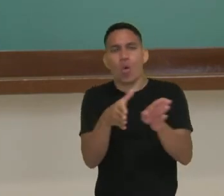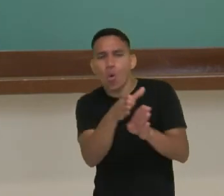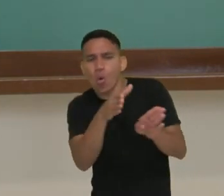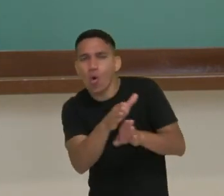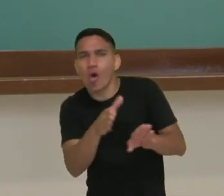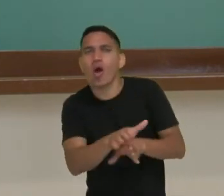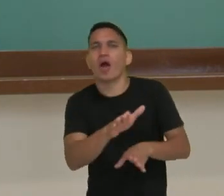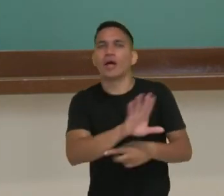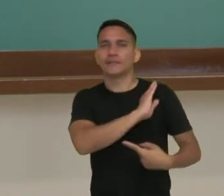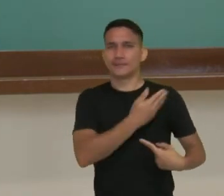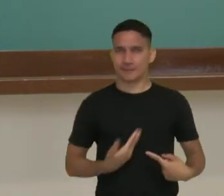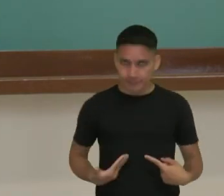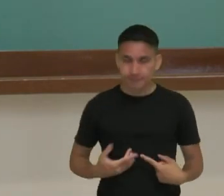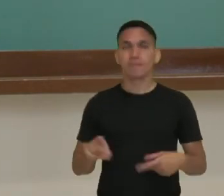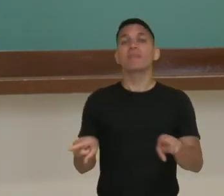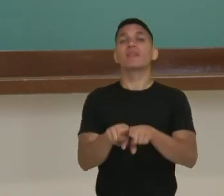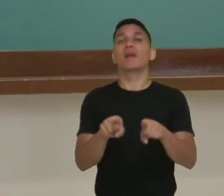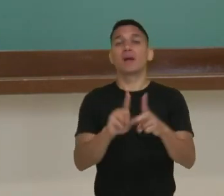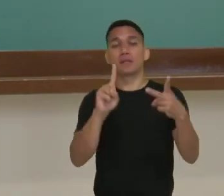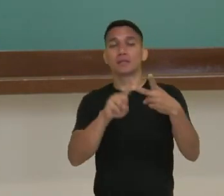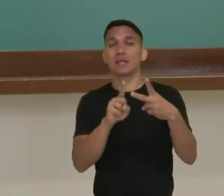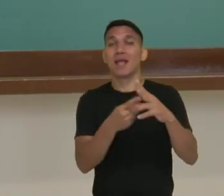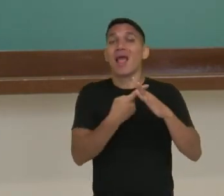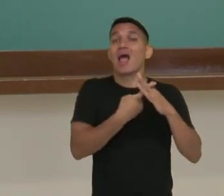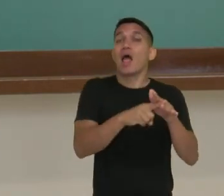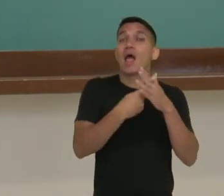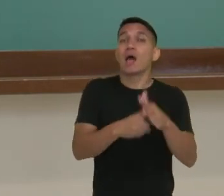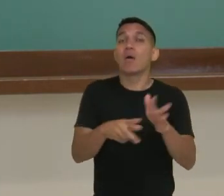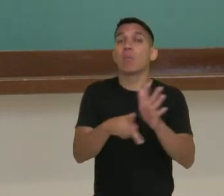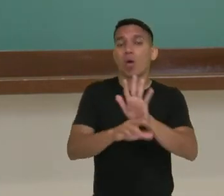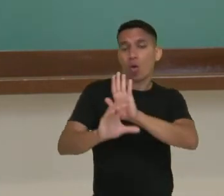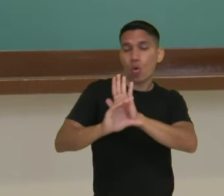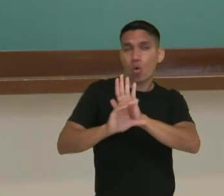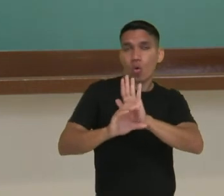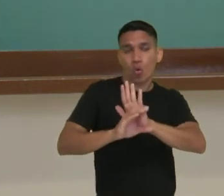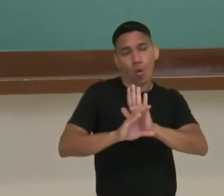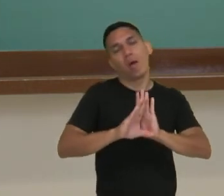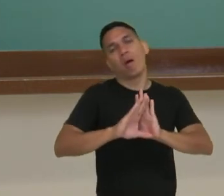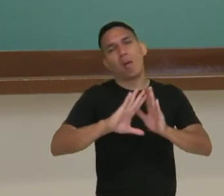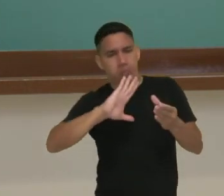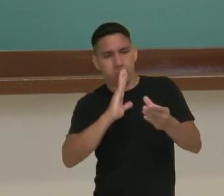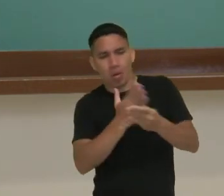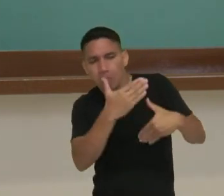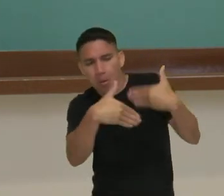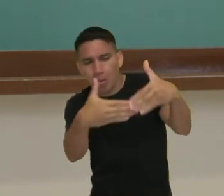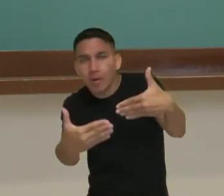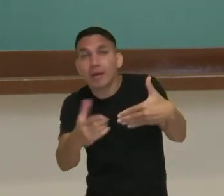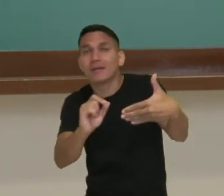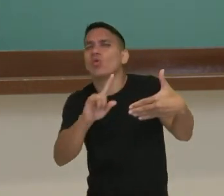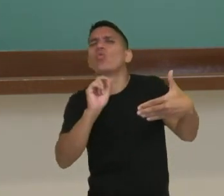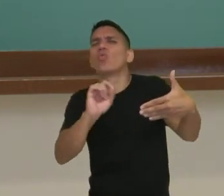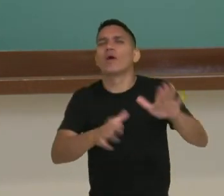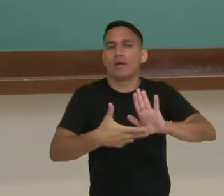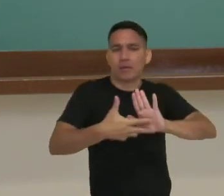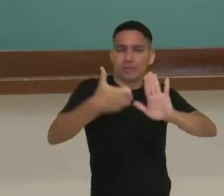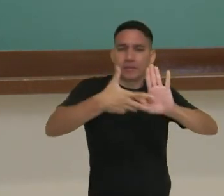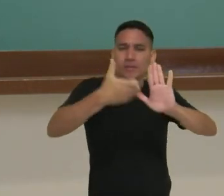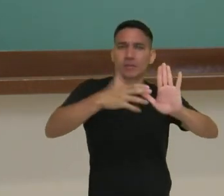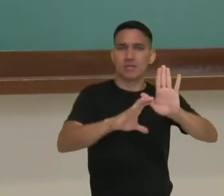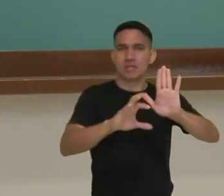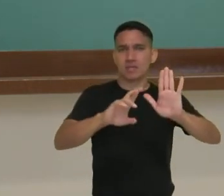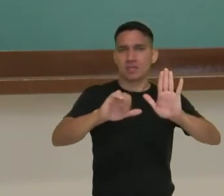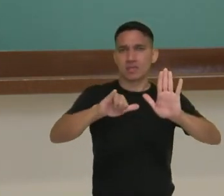uma reforma no Código do Processo Criminal. Isso quer dizer o quê? Que eles vão dar, né, ali nas questões